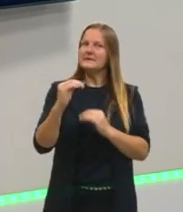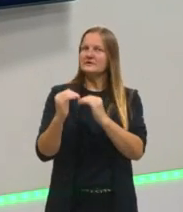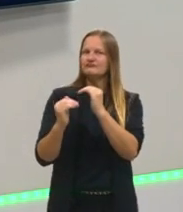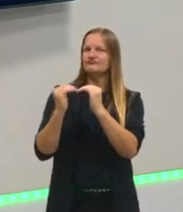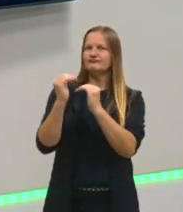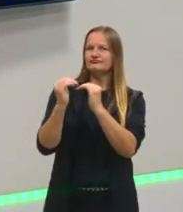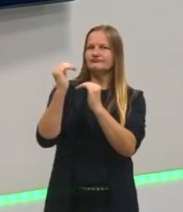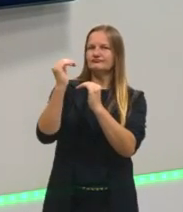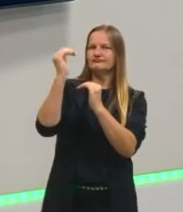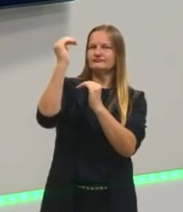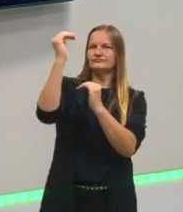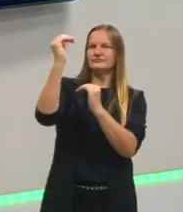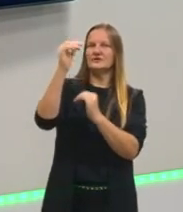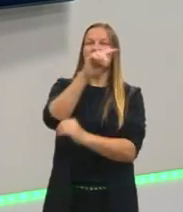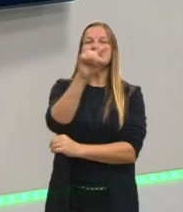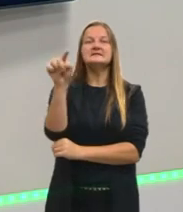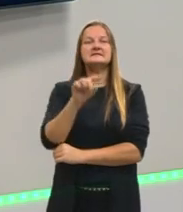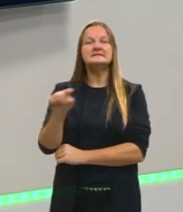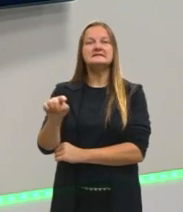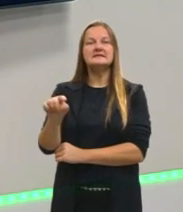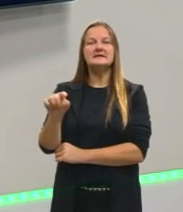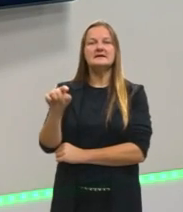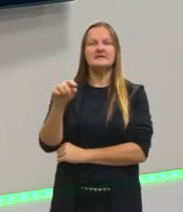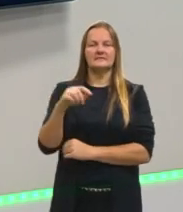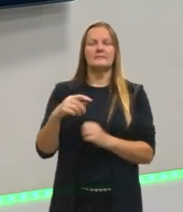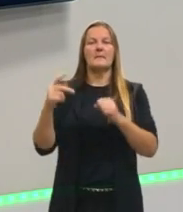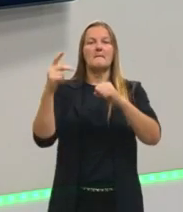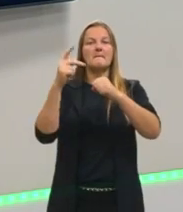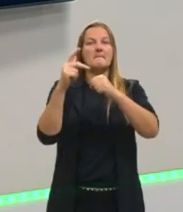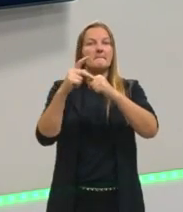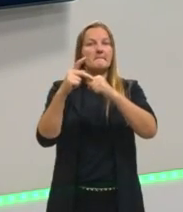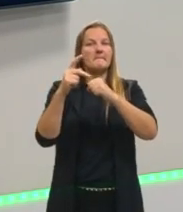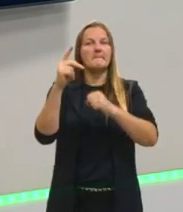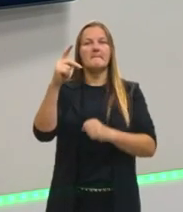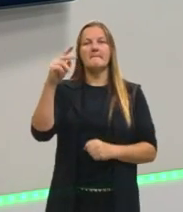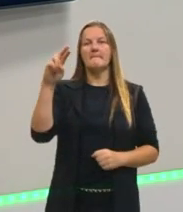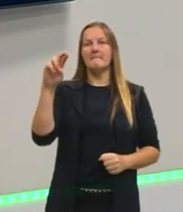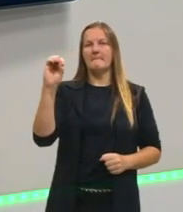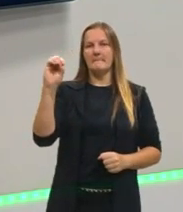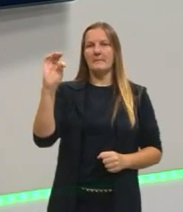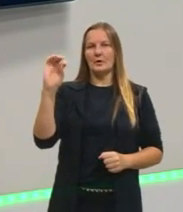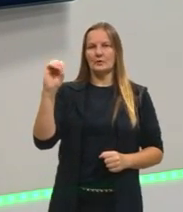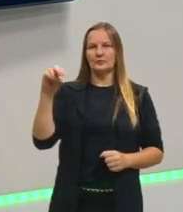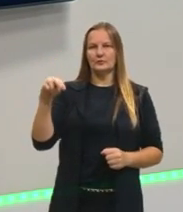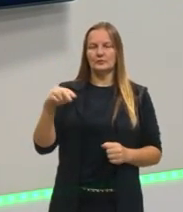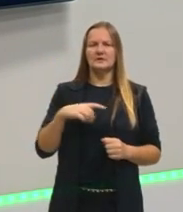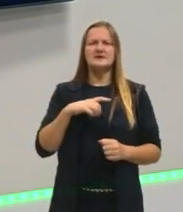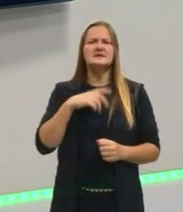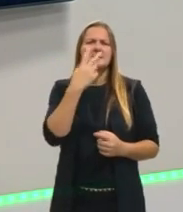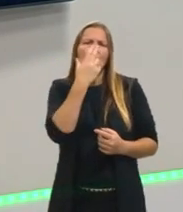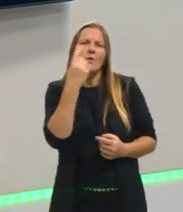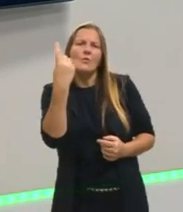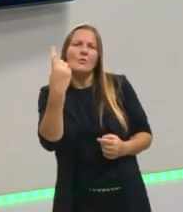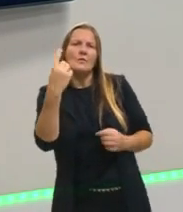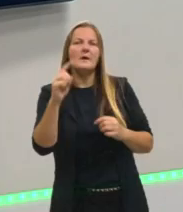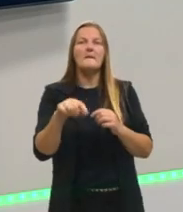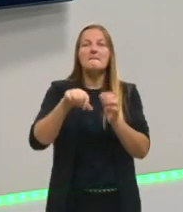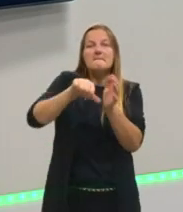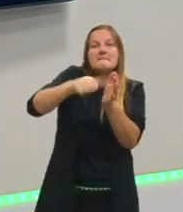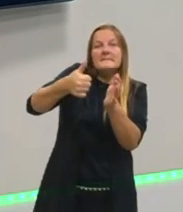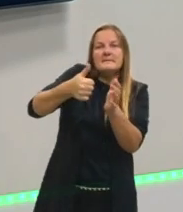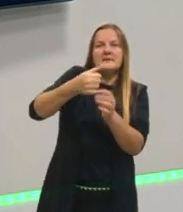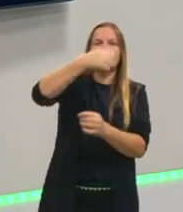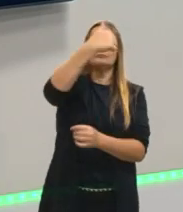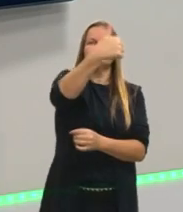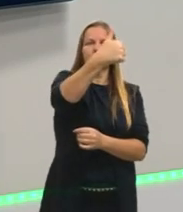do número atômico que é o número de prótons então um elemento que tem o número atômico igual a um é o primeiro elemento que você vai